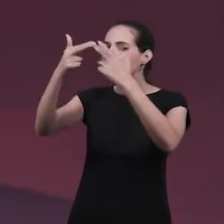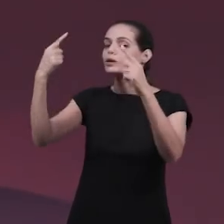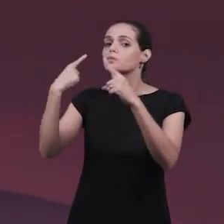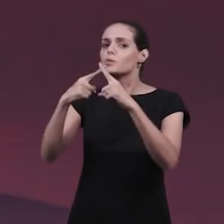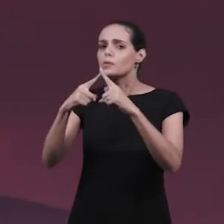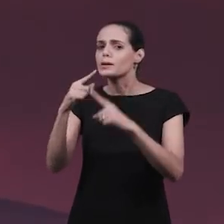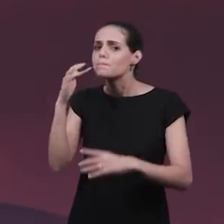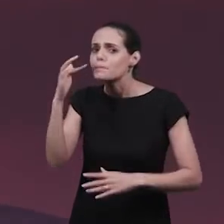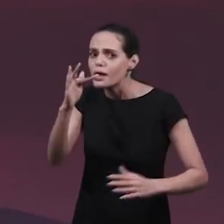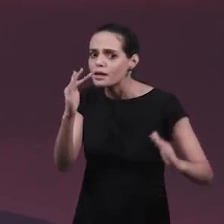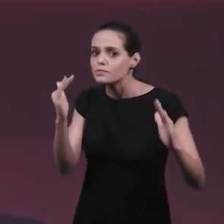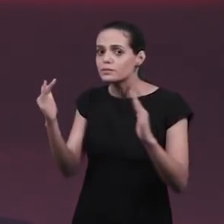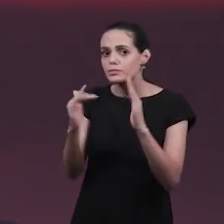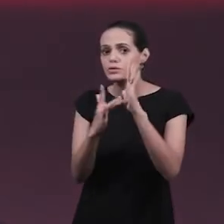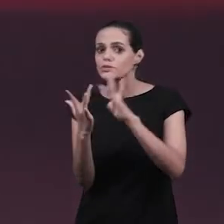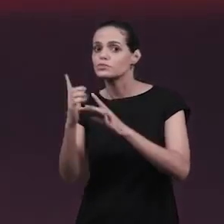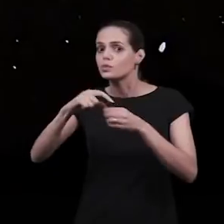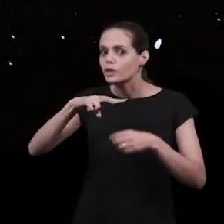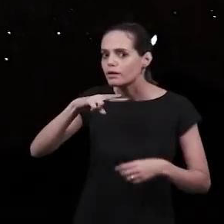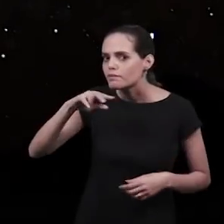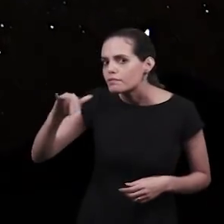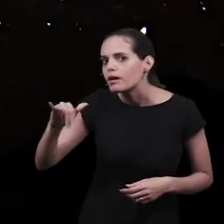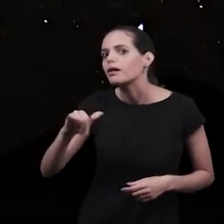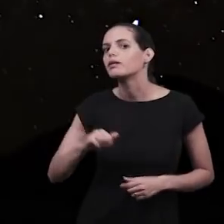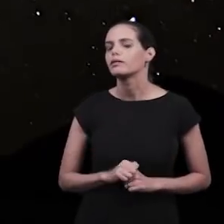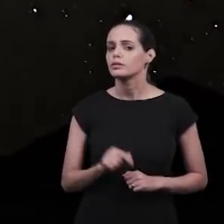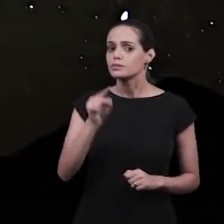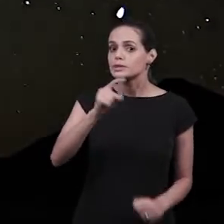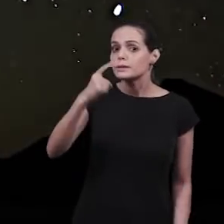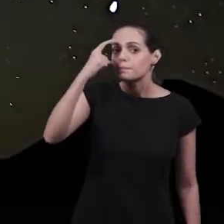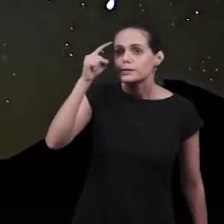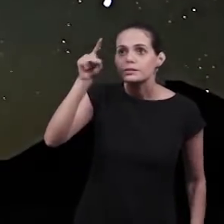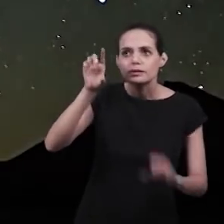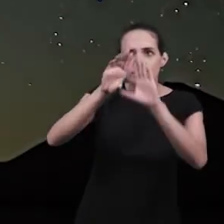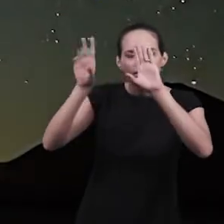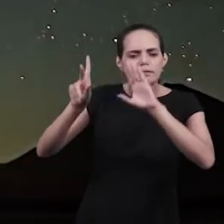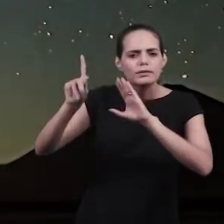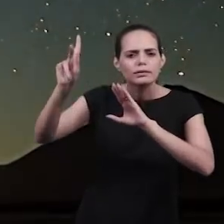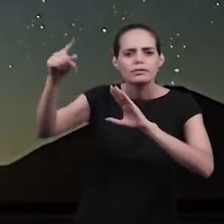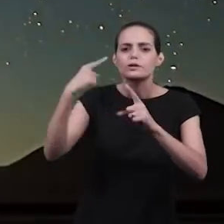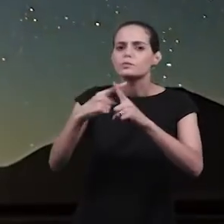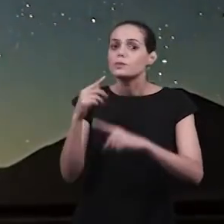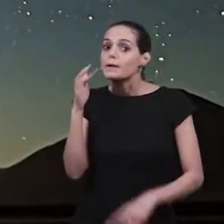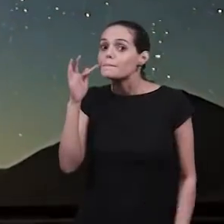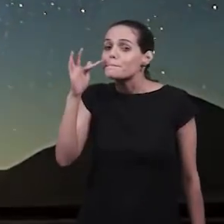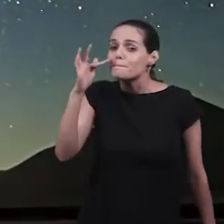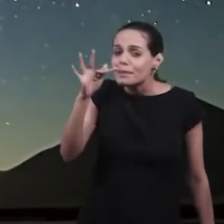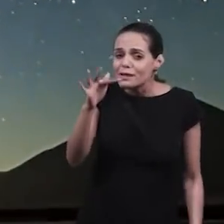Coisas do de cima que se aproximam o reino de Deus.